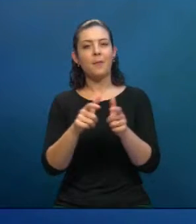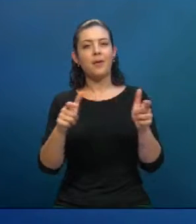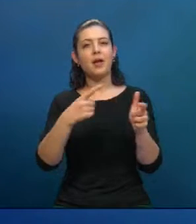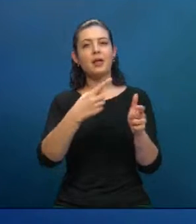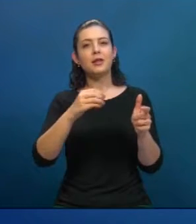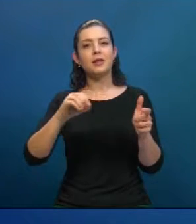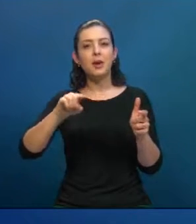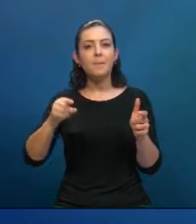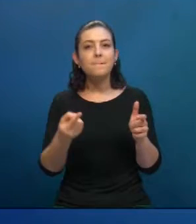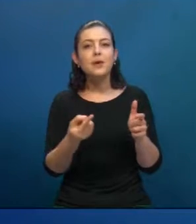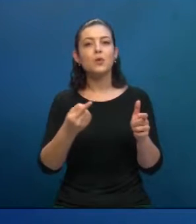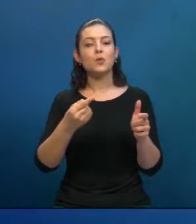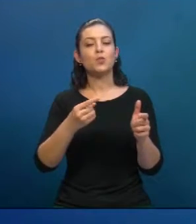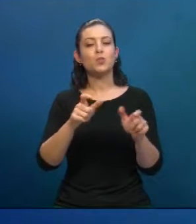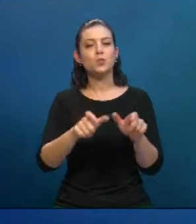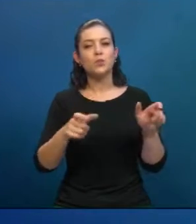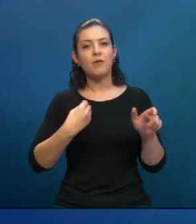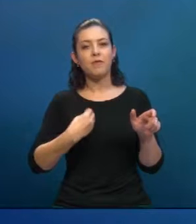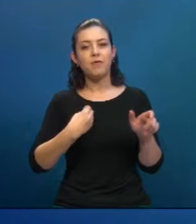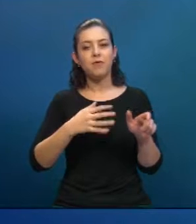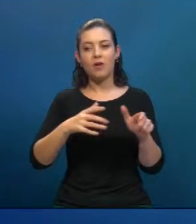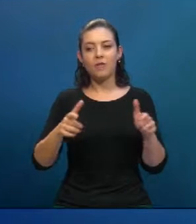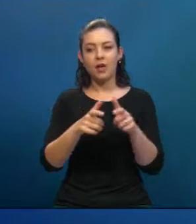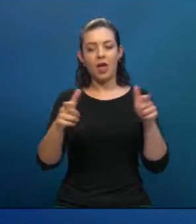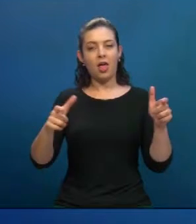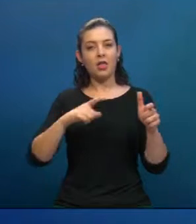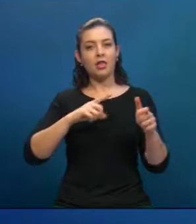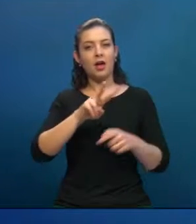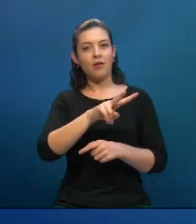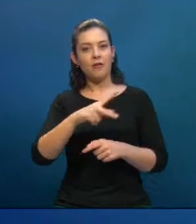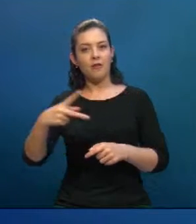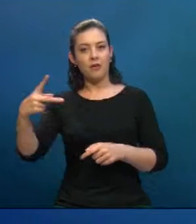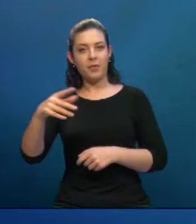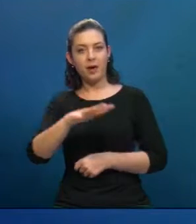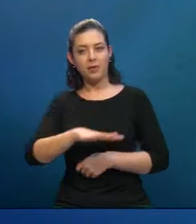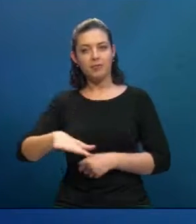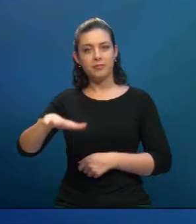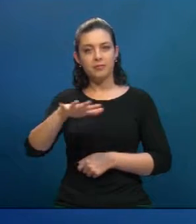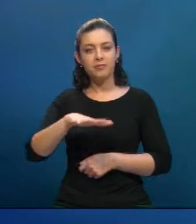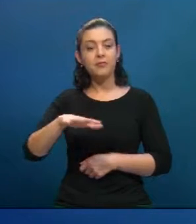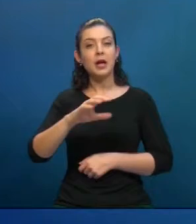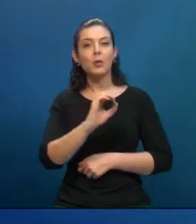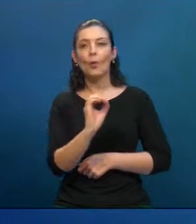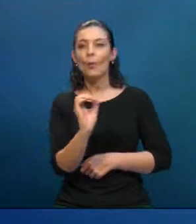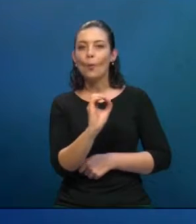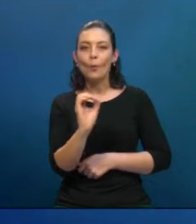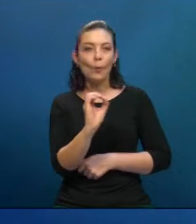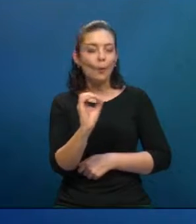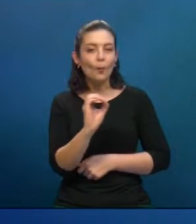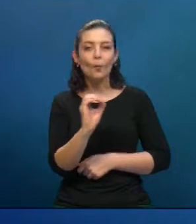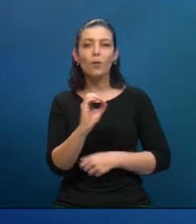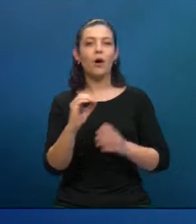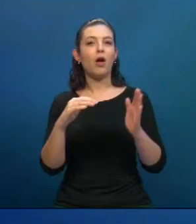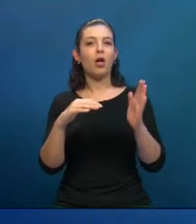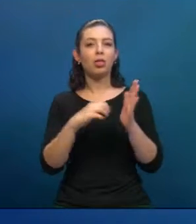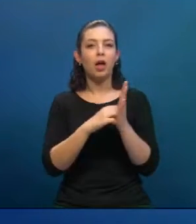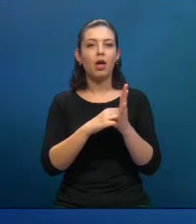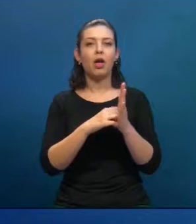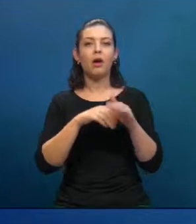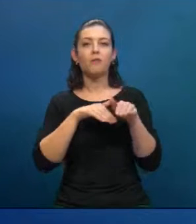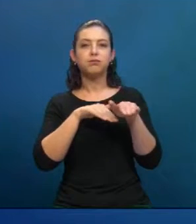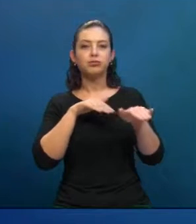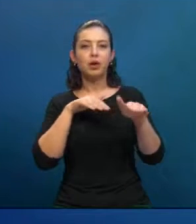100 mil habitantes da região metropolitana do vale do paraíba a zerar o número de mortos no trânsito